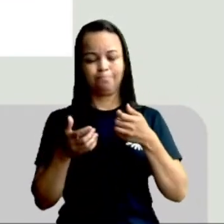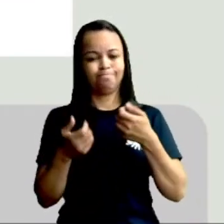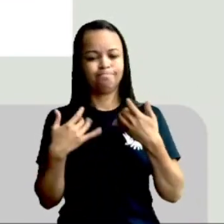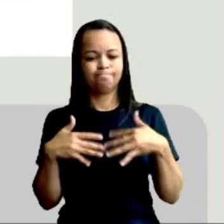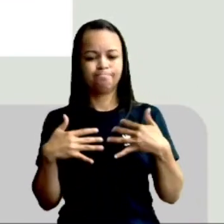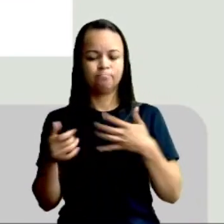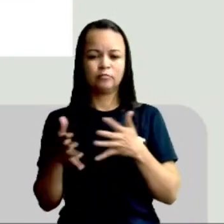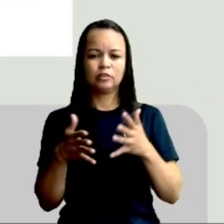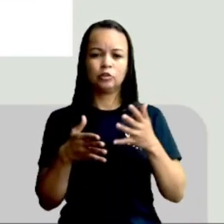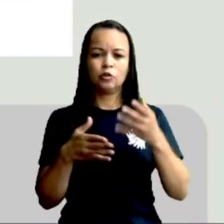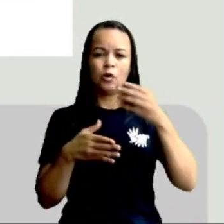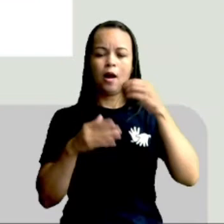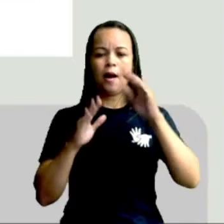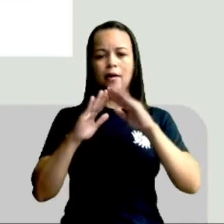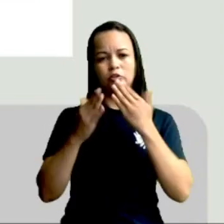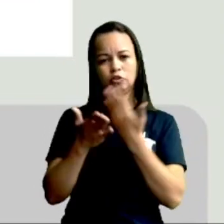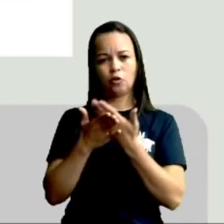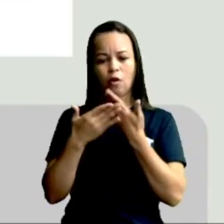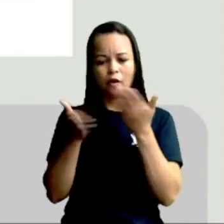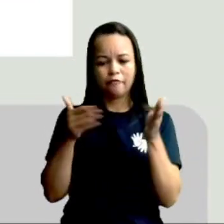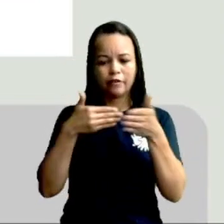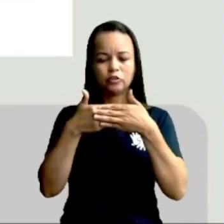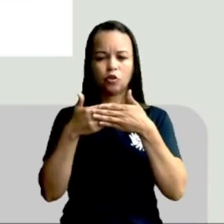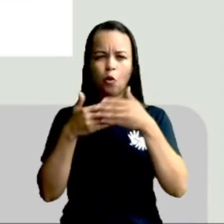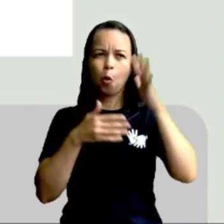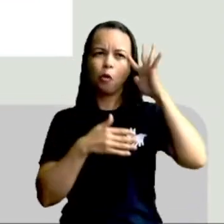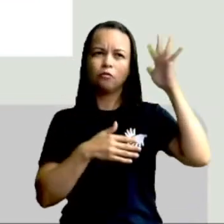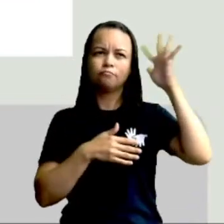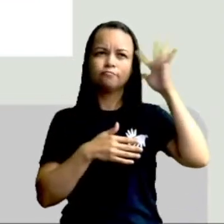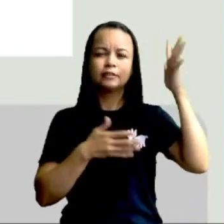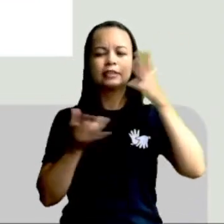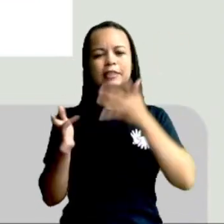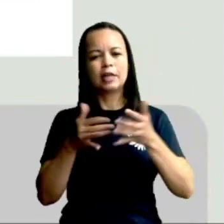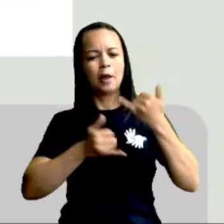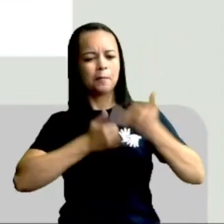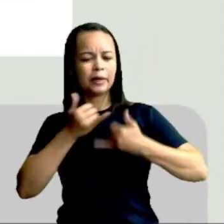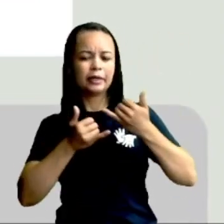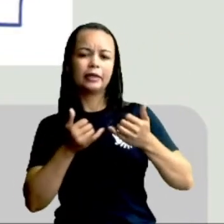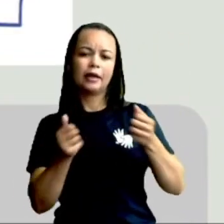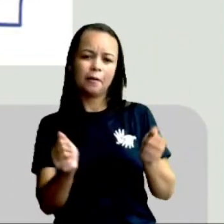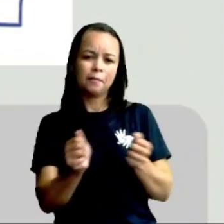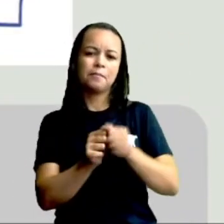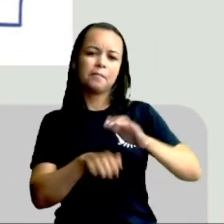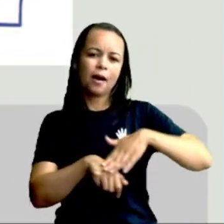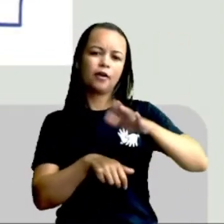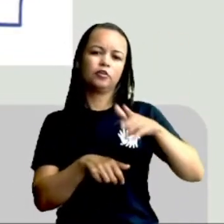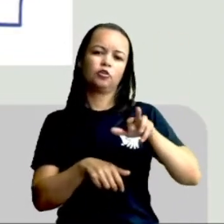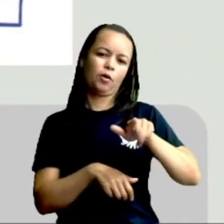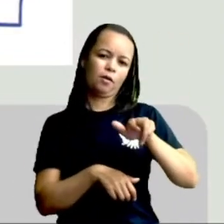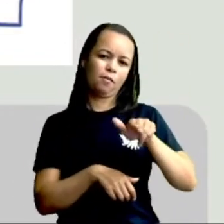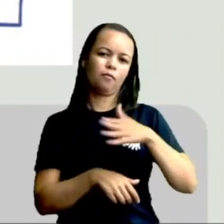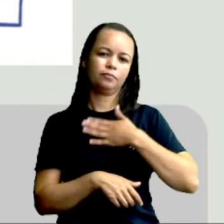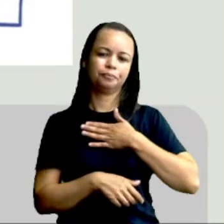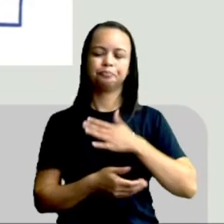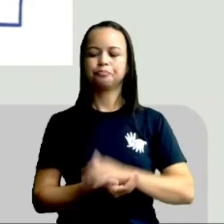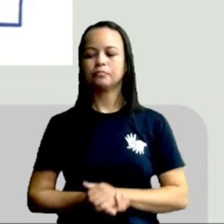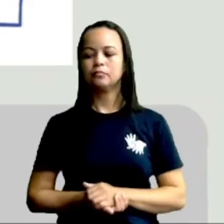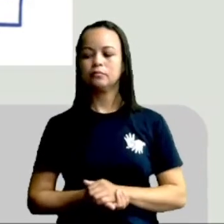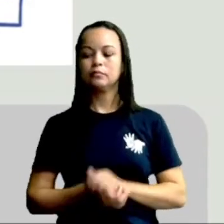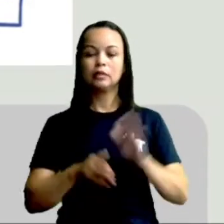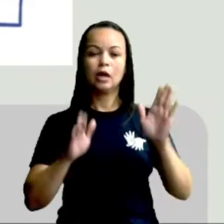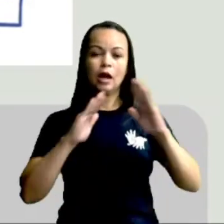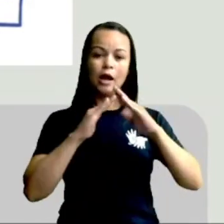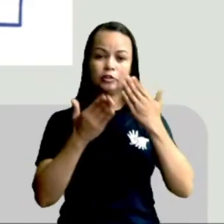a minha escola fechou, usei muito a minha imaginação e brinquei mais com o meu irmão. Quando a minha escola